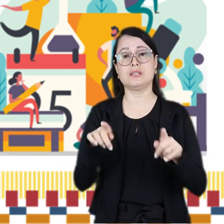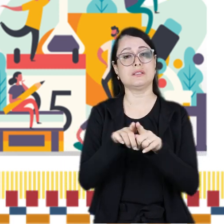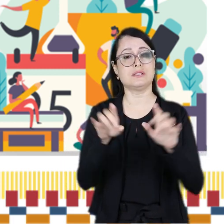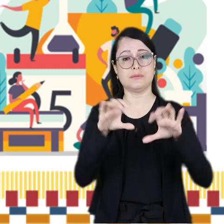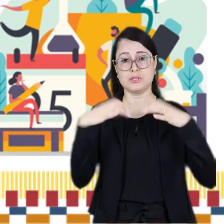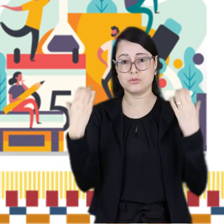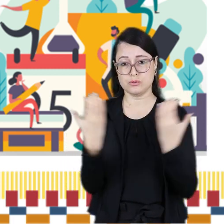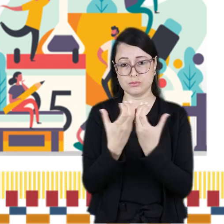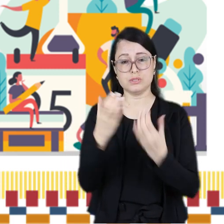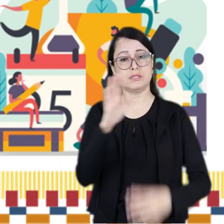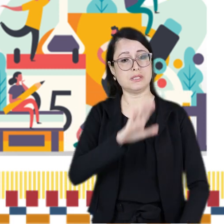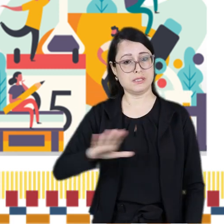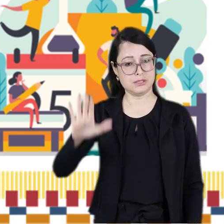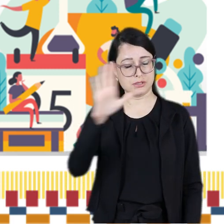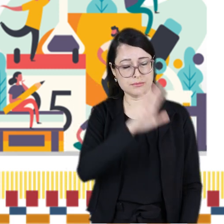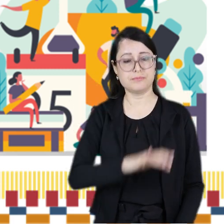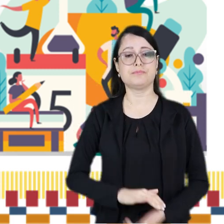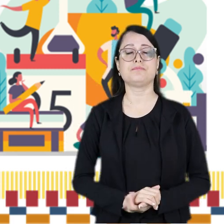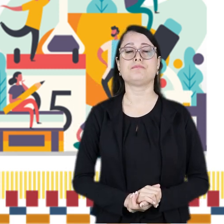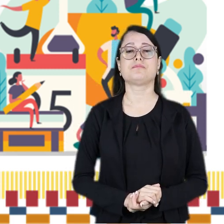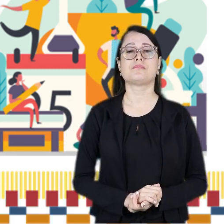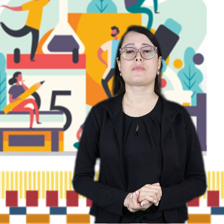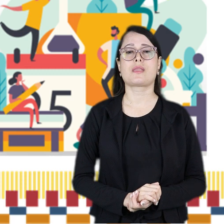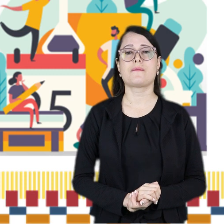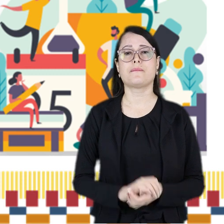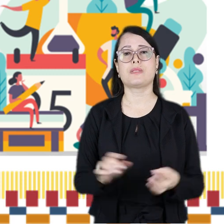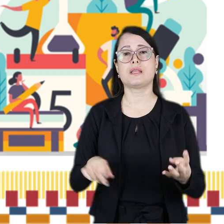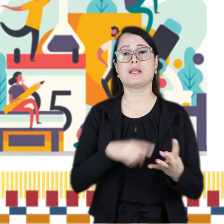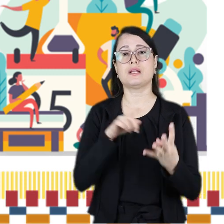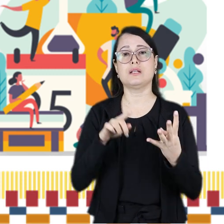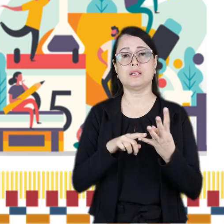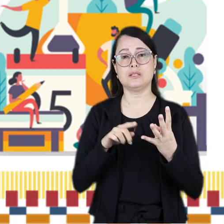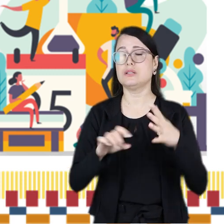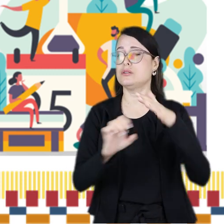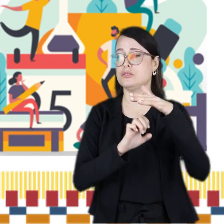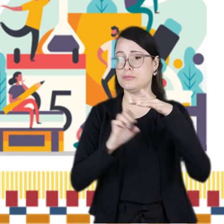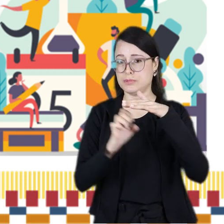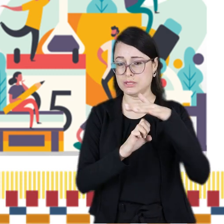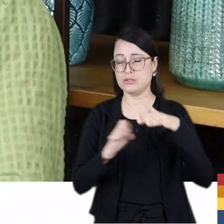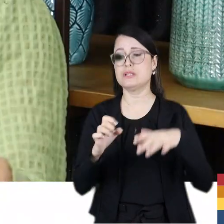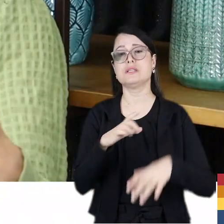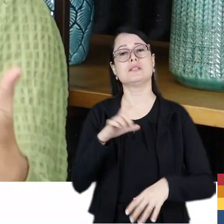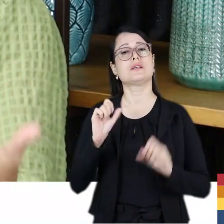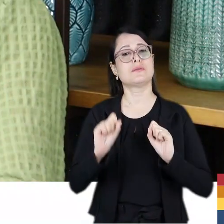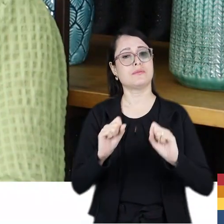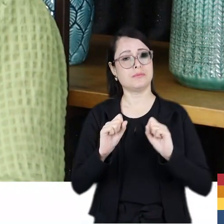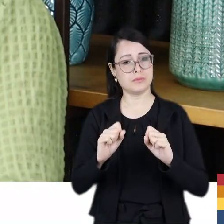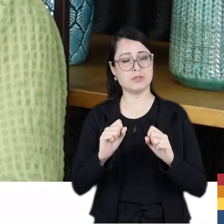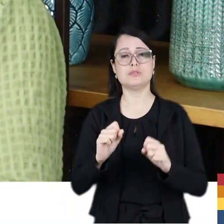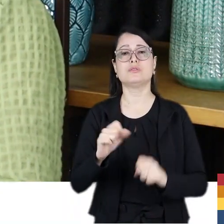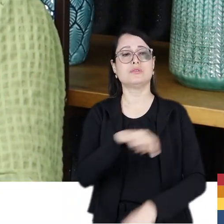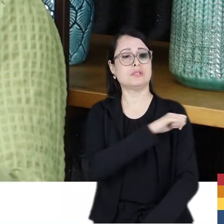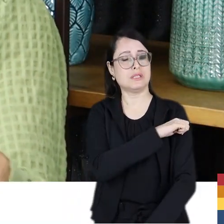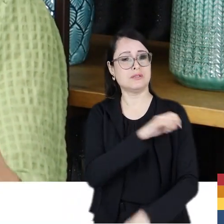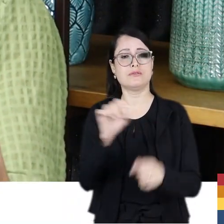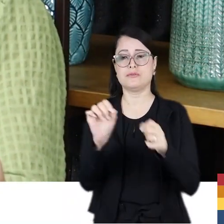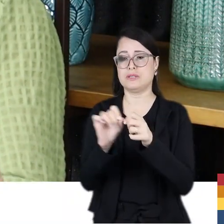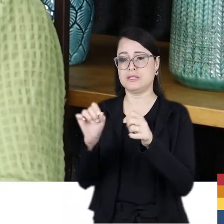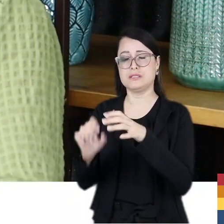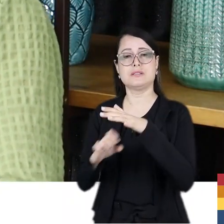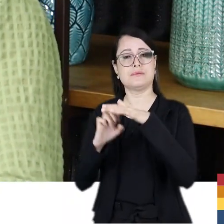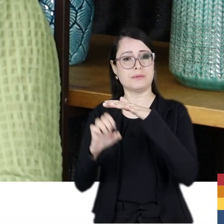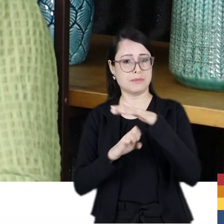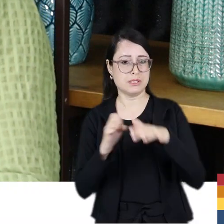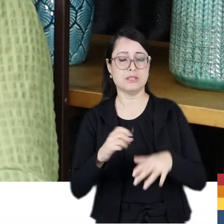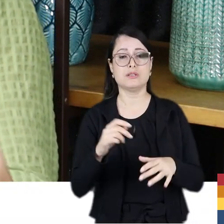Além da perspectiva do eixo estruturante de empreendedorismo, onde ele vai empreender nos seus projetos pessoais, nas suas